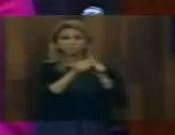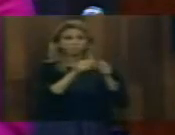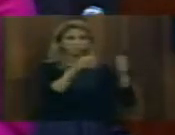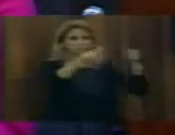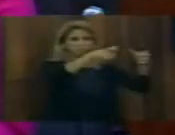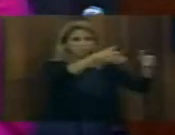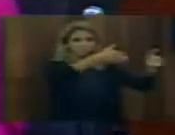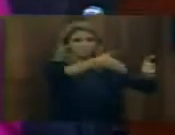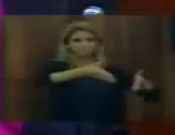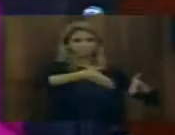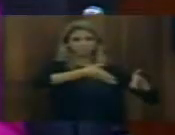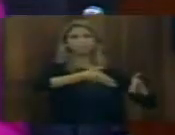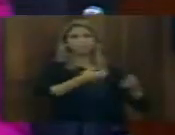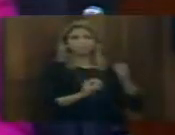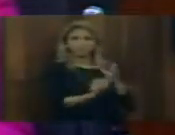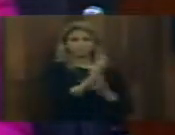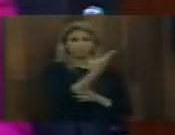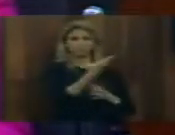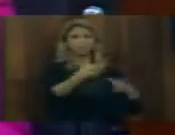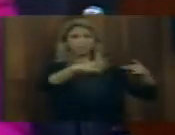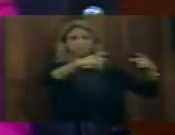Guriri.